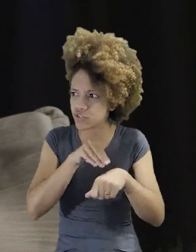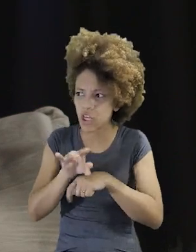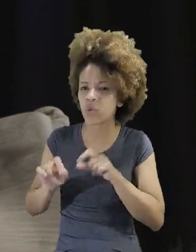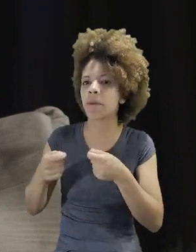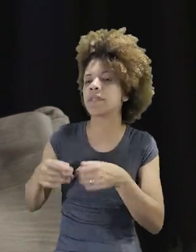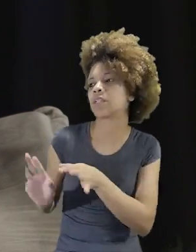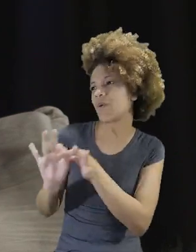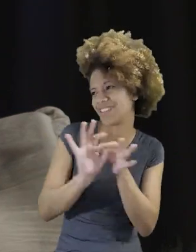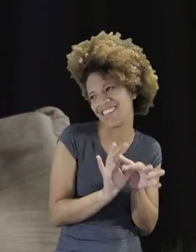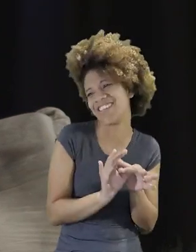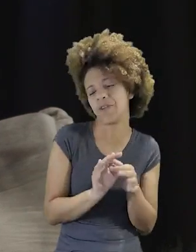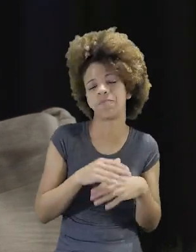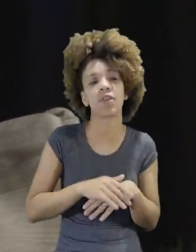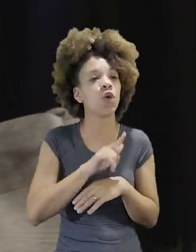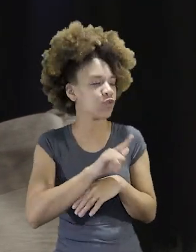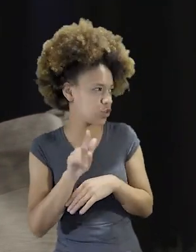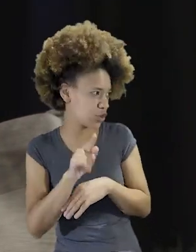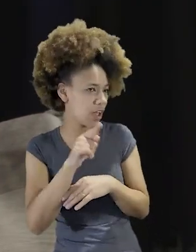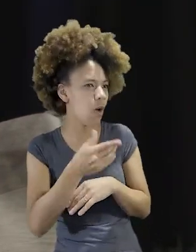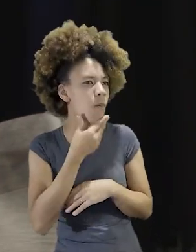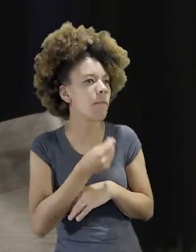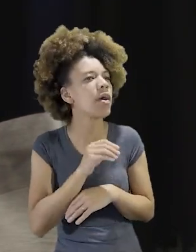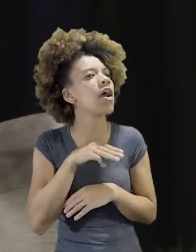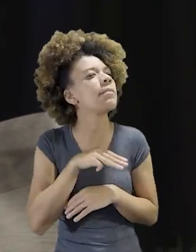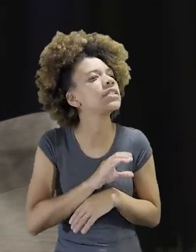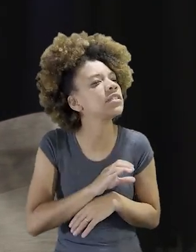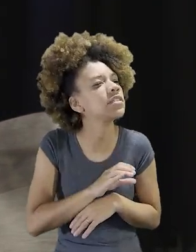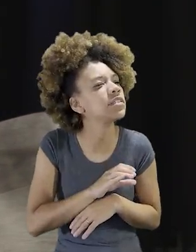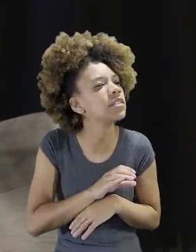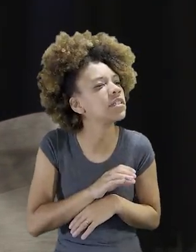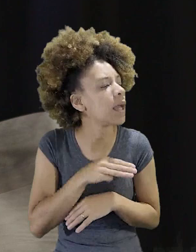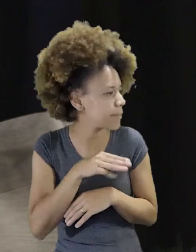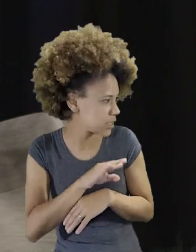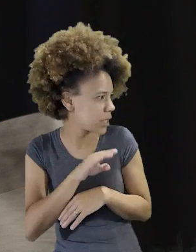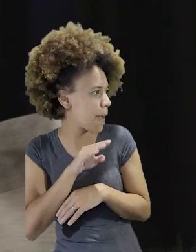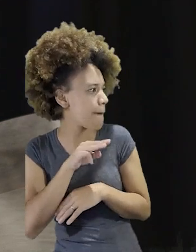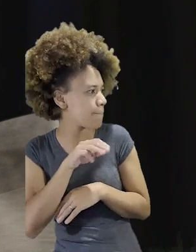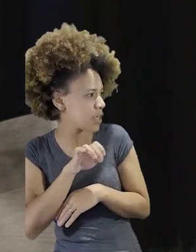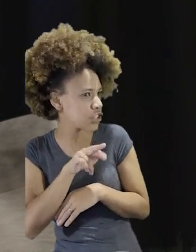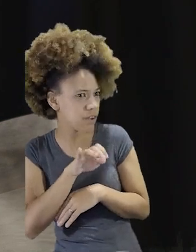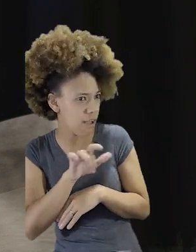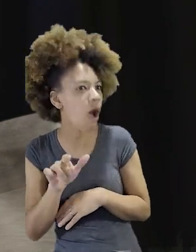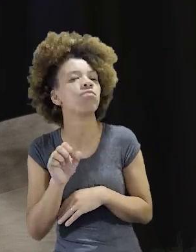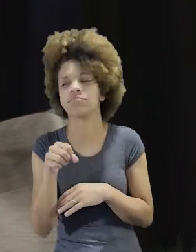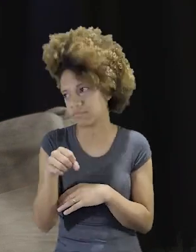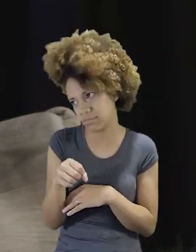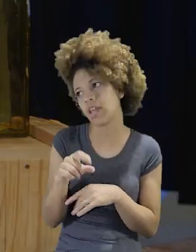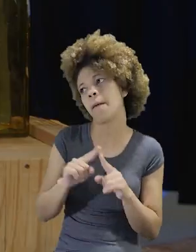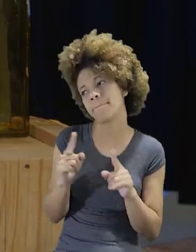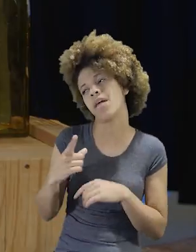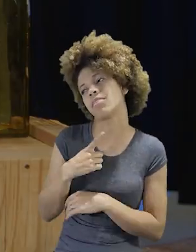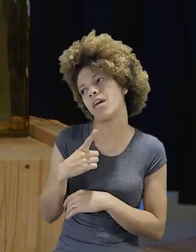ele vai indicando o que que você tem que ver relacionado o o GG falou um cara Mc o quê Mc Marechal